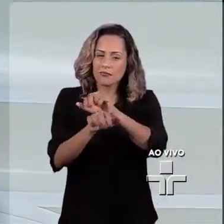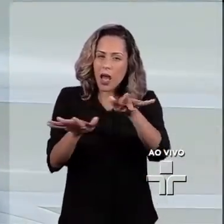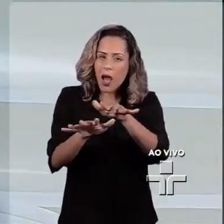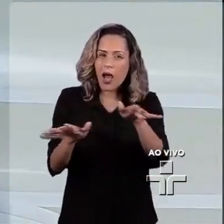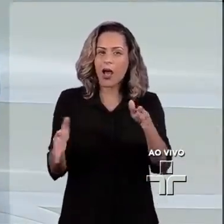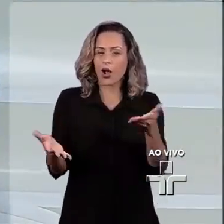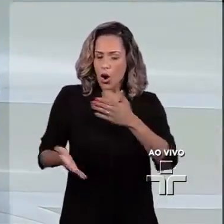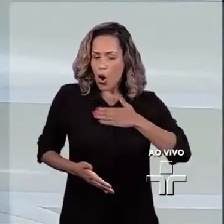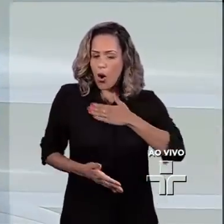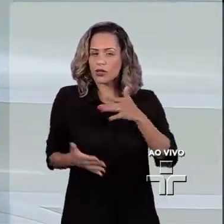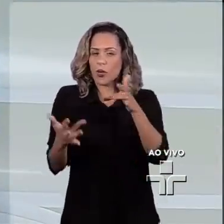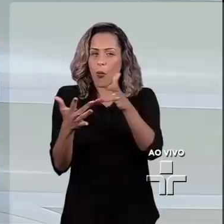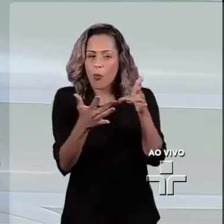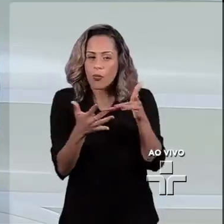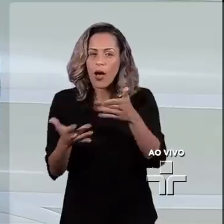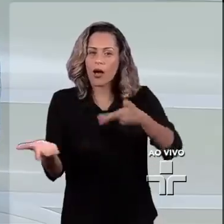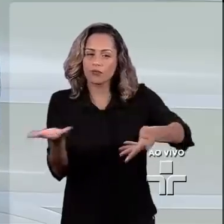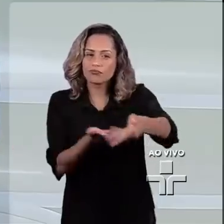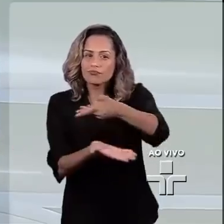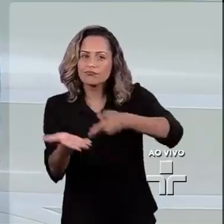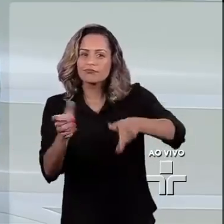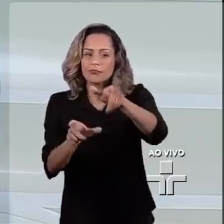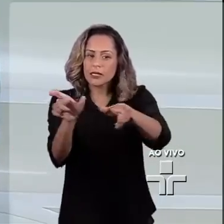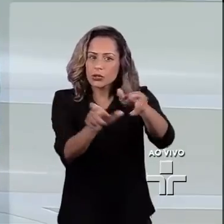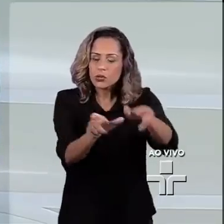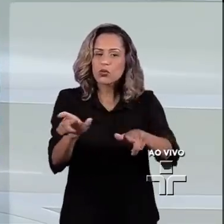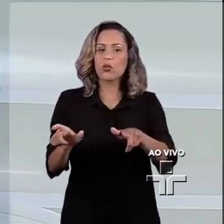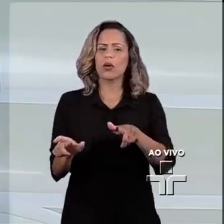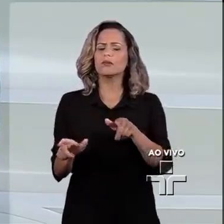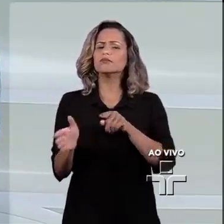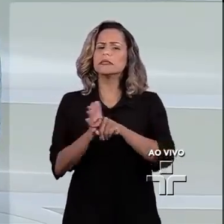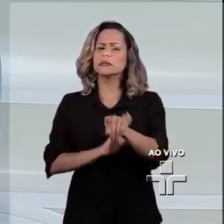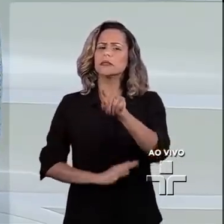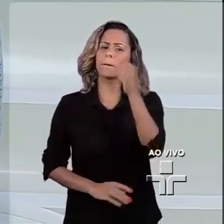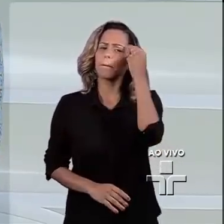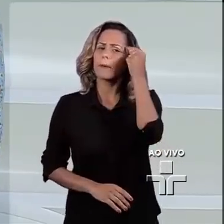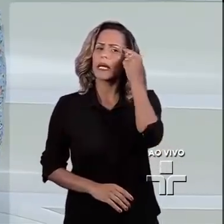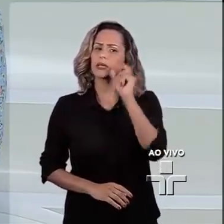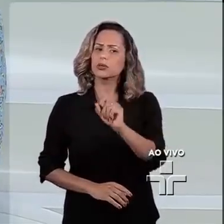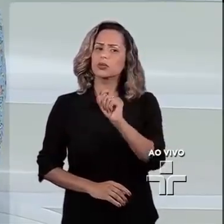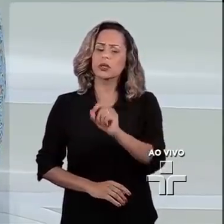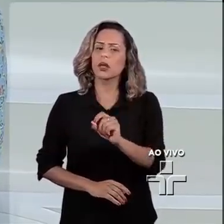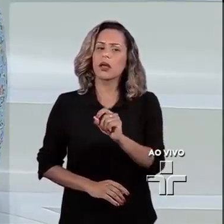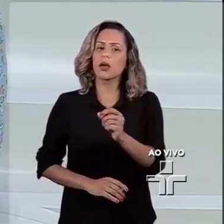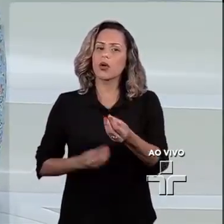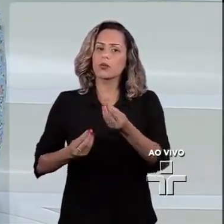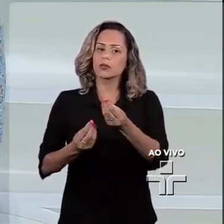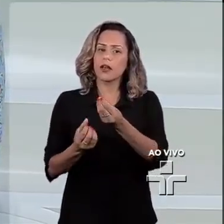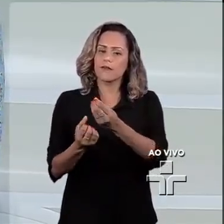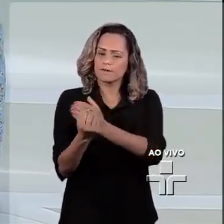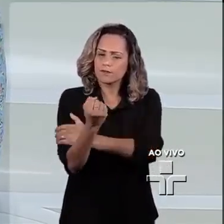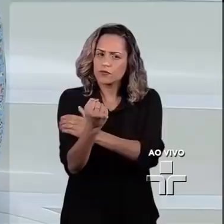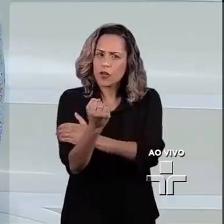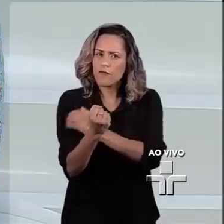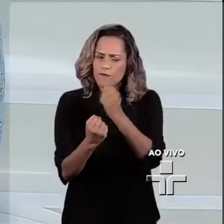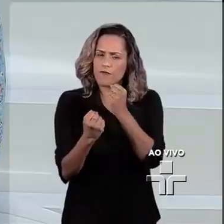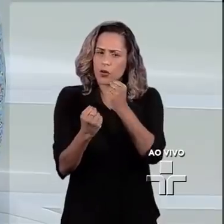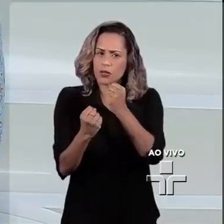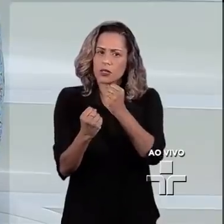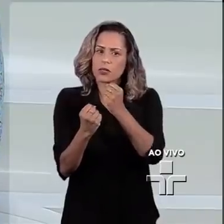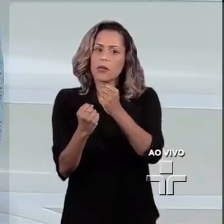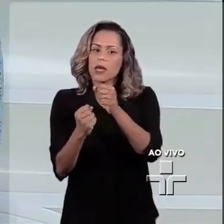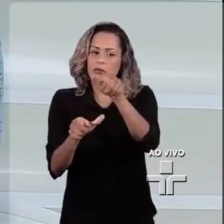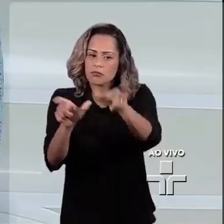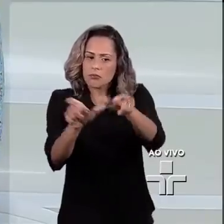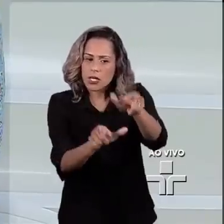os cidadãos. O que o senhor pensa a respeito do fortalecimento dessa participação do munícipe,